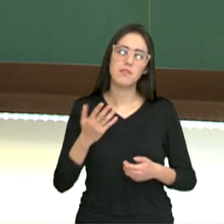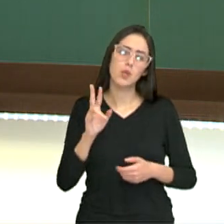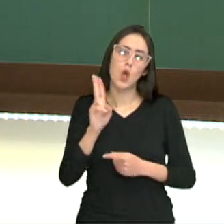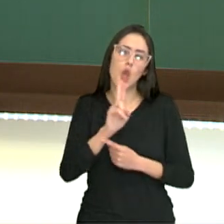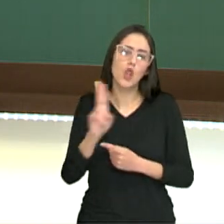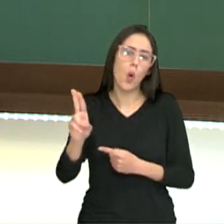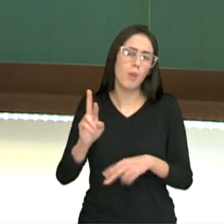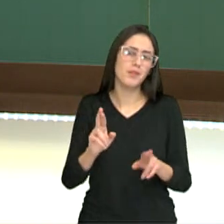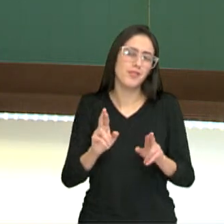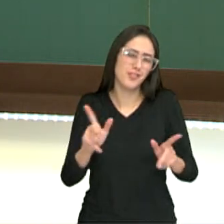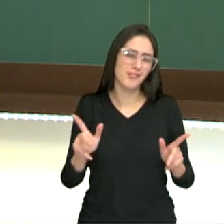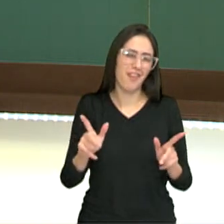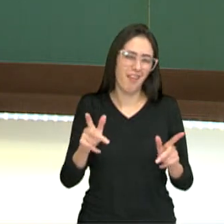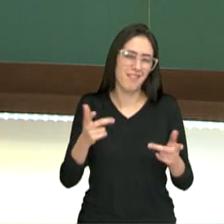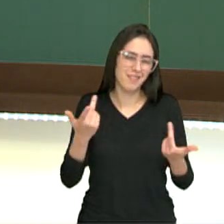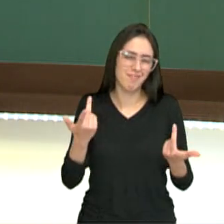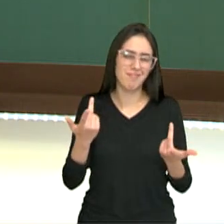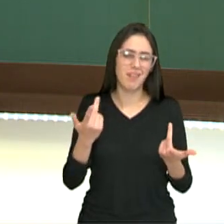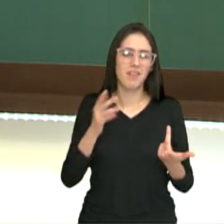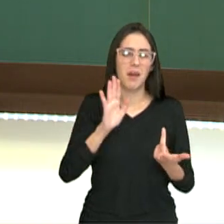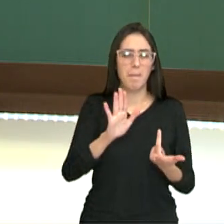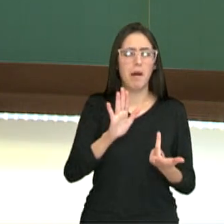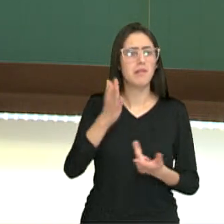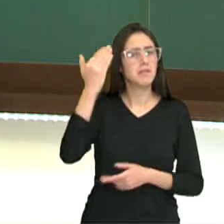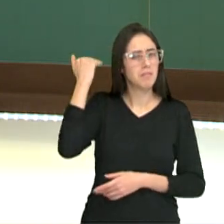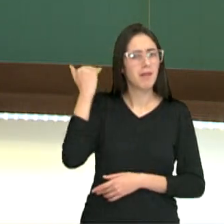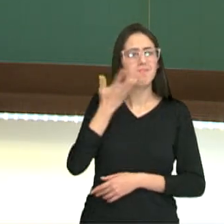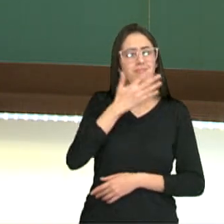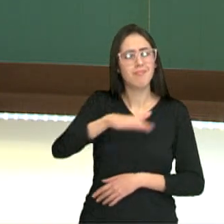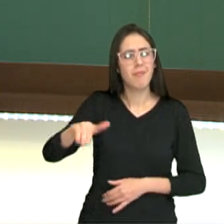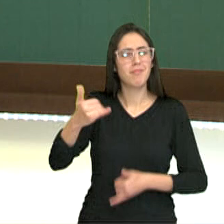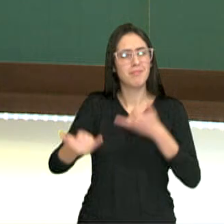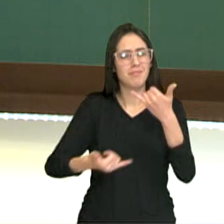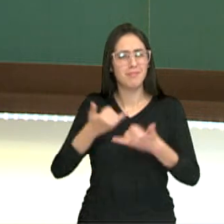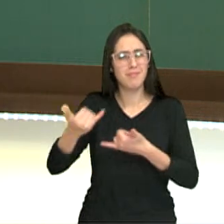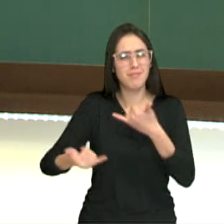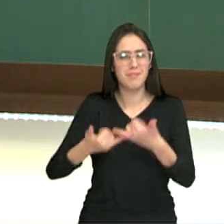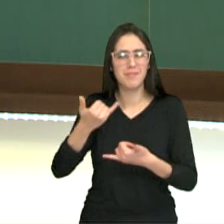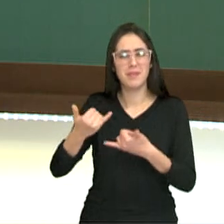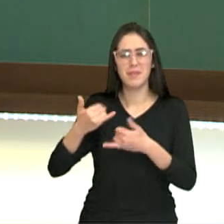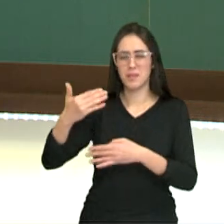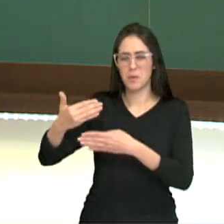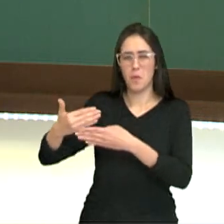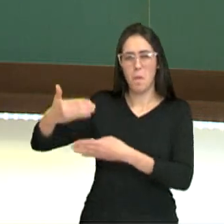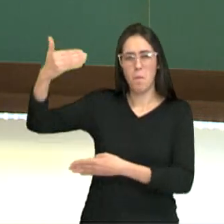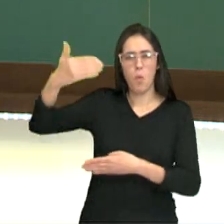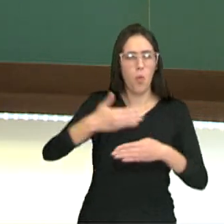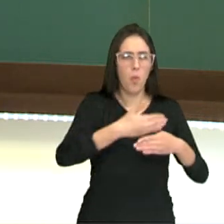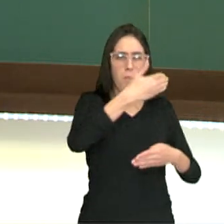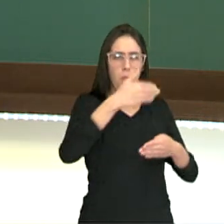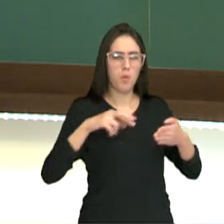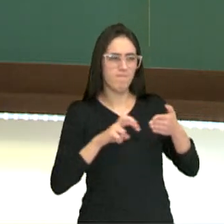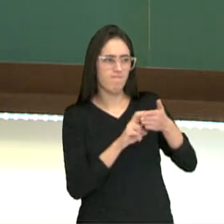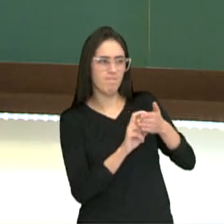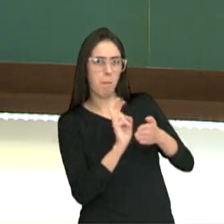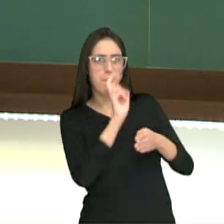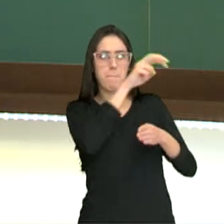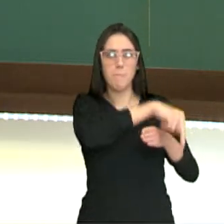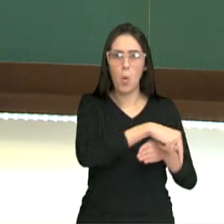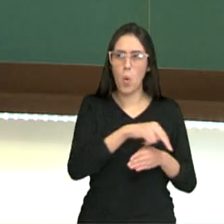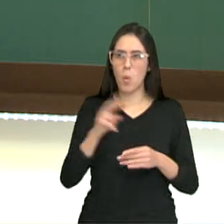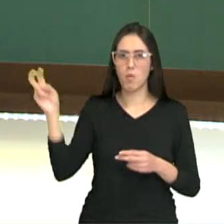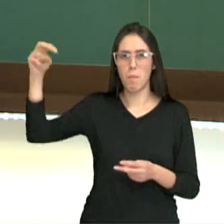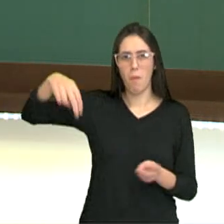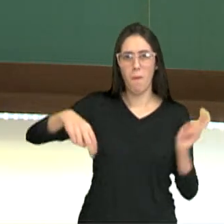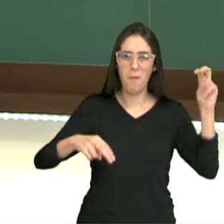esse nome, não com esse objetivo, mas nós utilizávamos ali do nosso corpo para tentar transpor esses